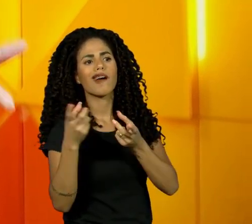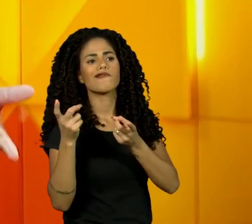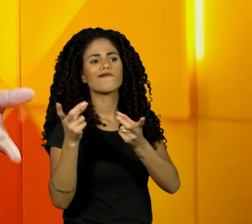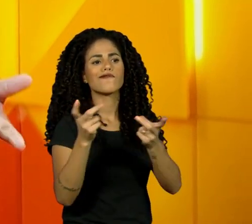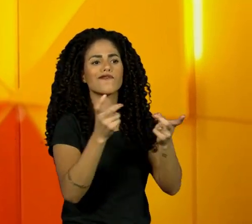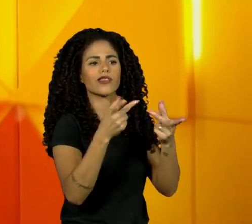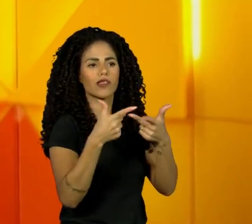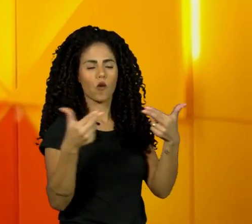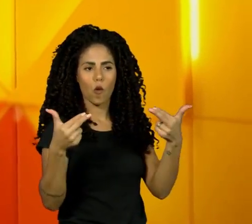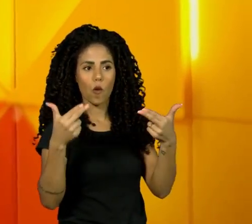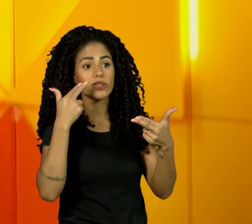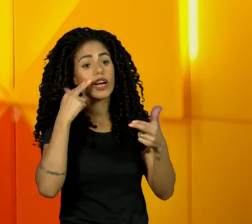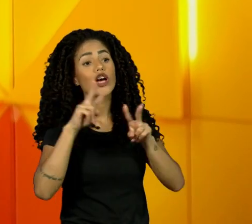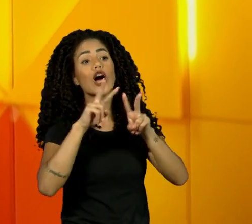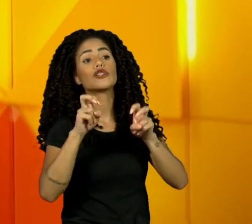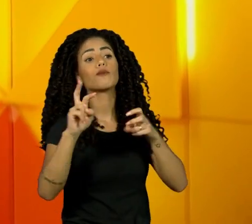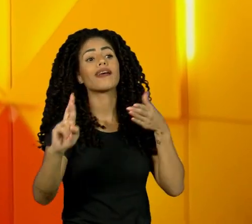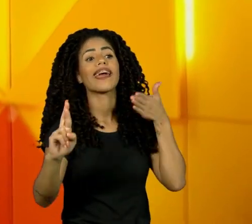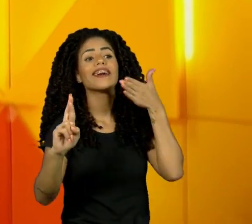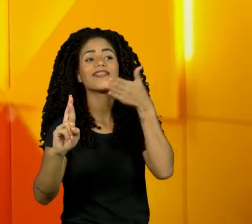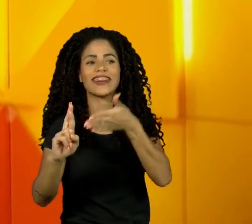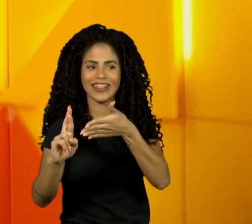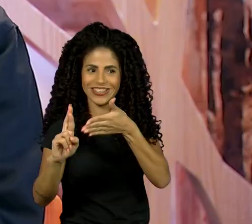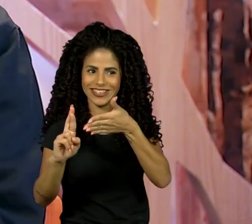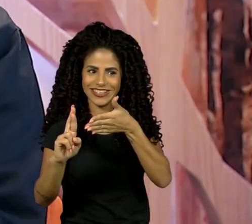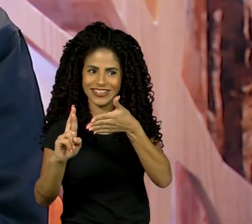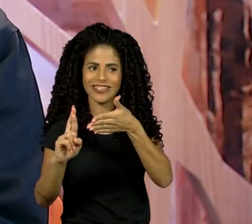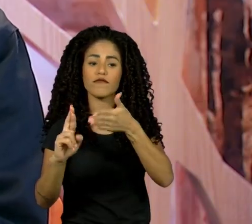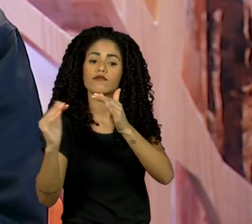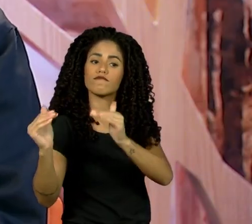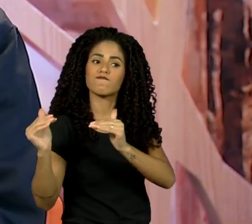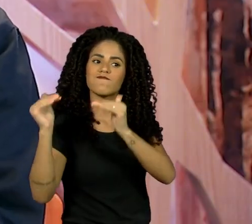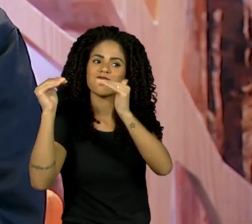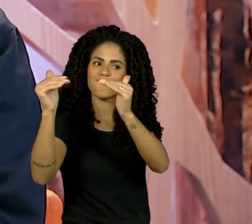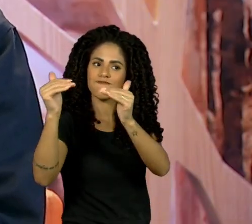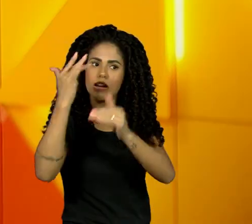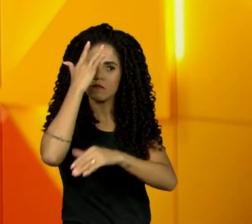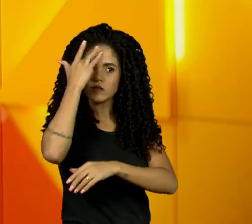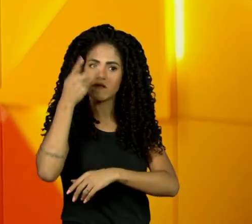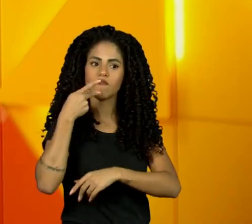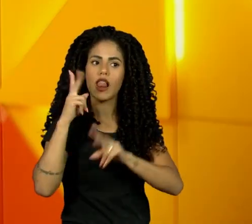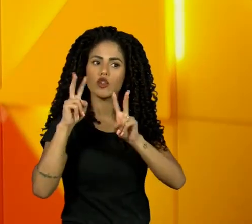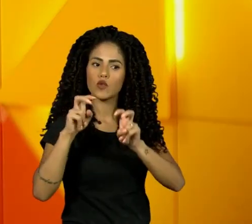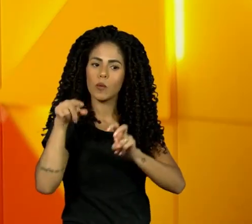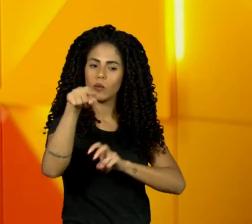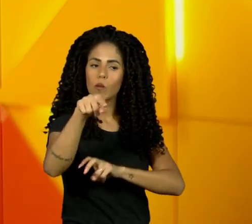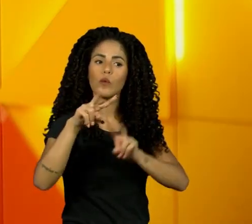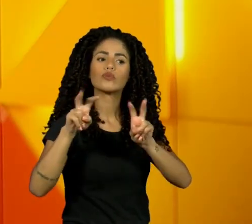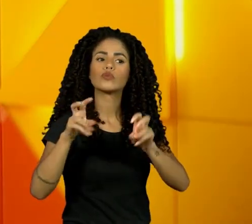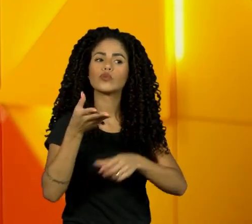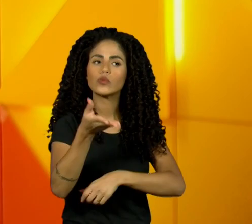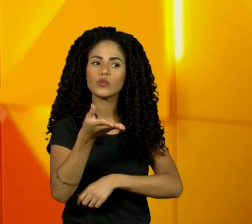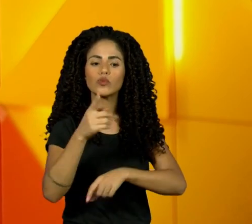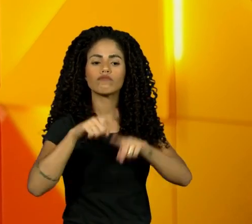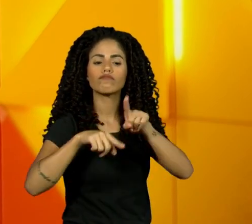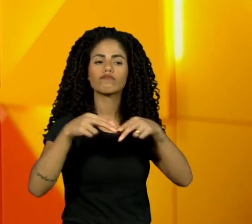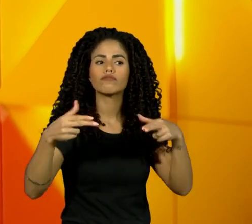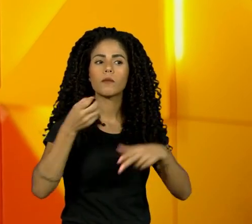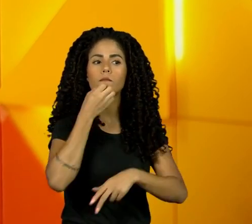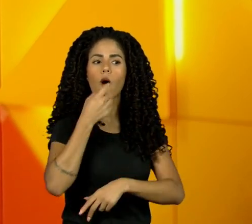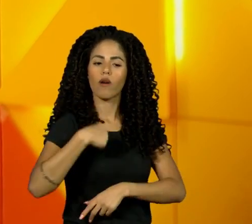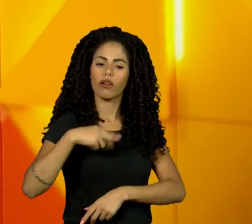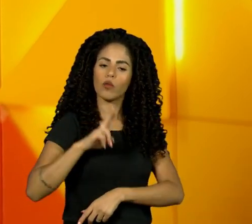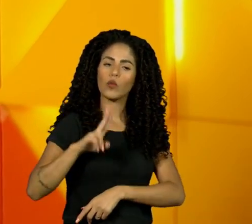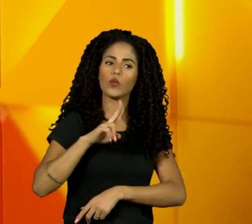vender muito. Mas é de ter uma pessoa com relevância, com autoridade, dizendo que o produto é bom e que eu